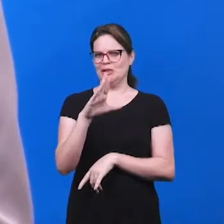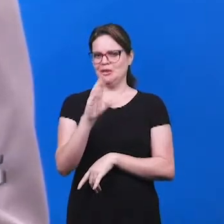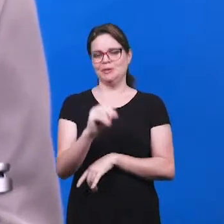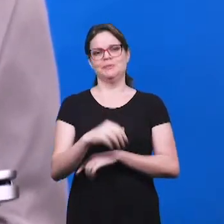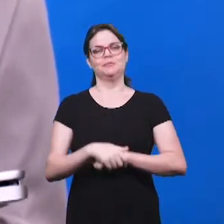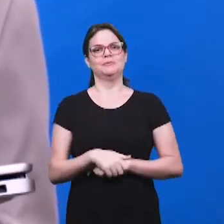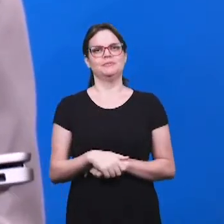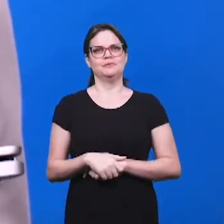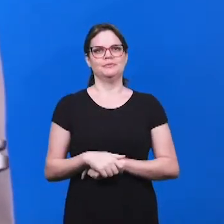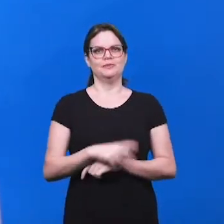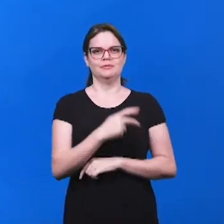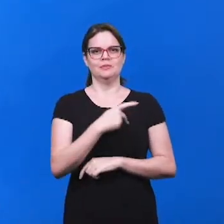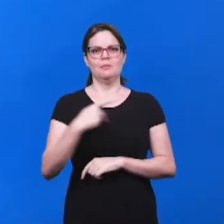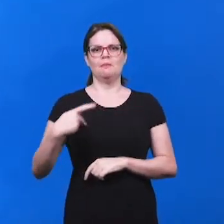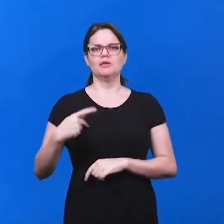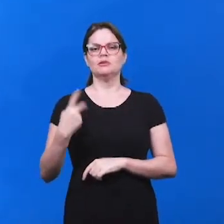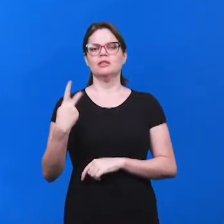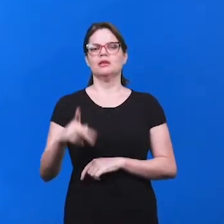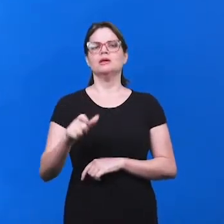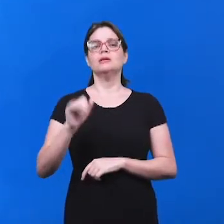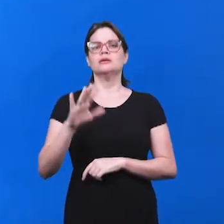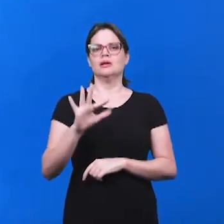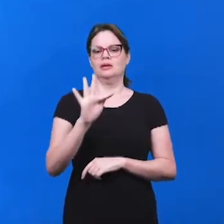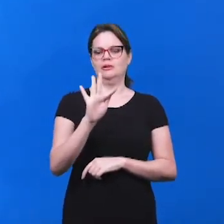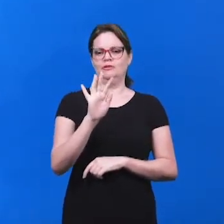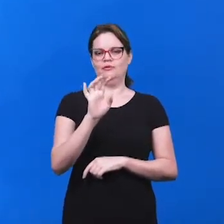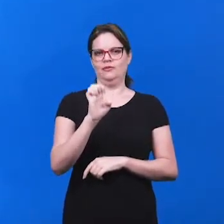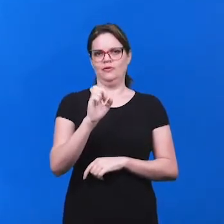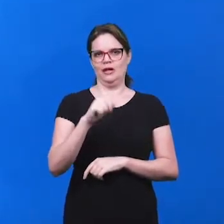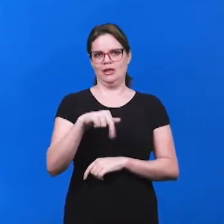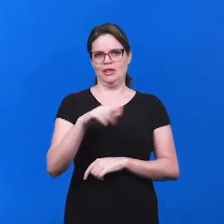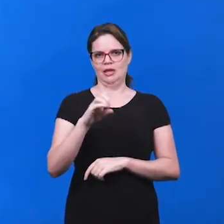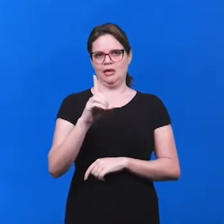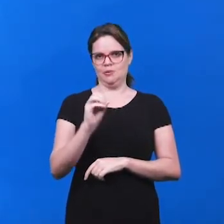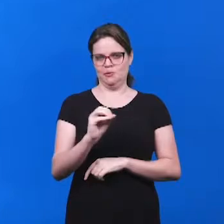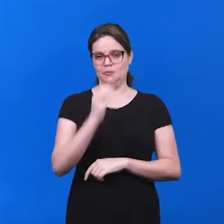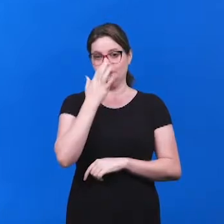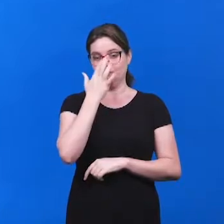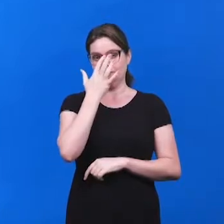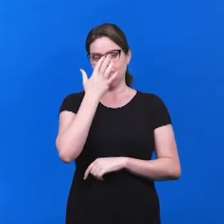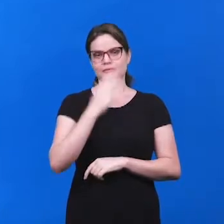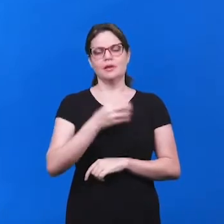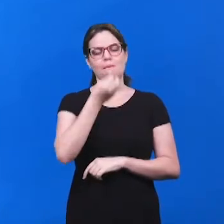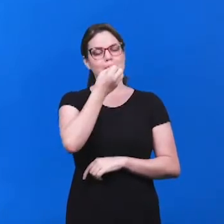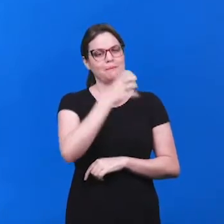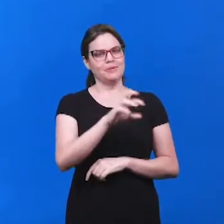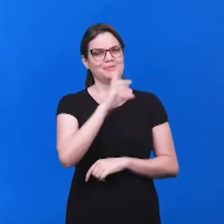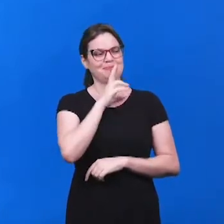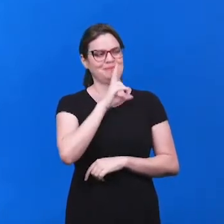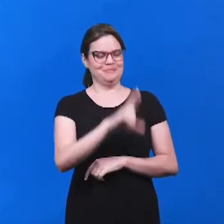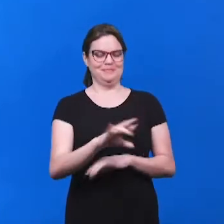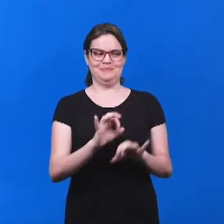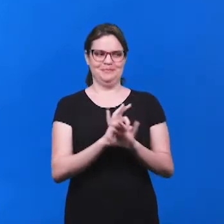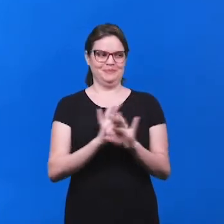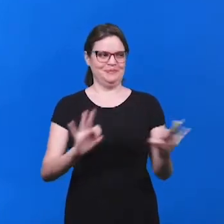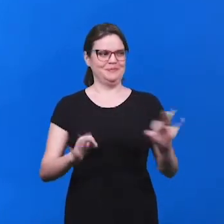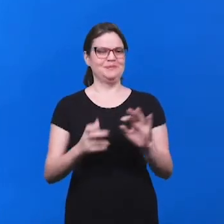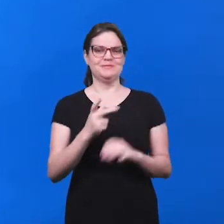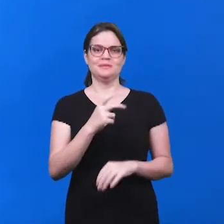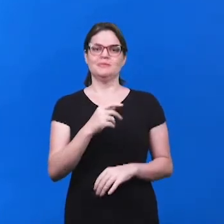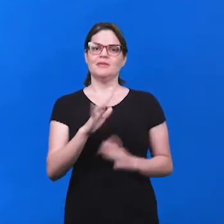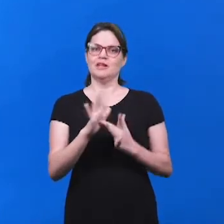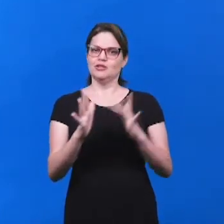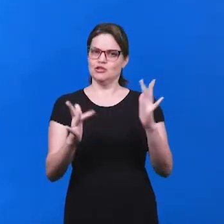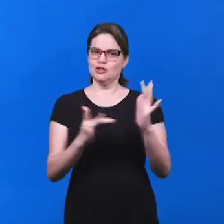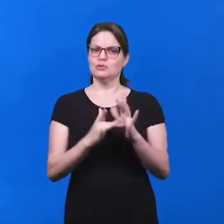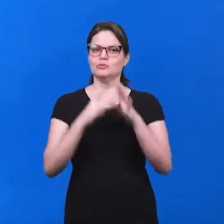a orientação do pastor Fernando Catani. Que boa essa resposta, muito bem colocada ali. Jesus